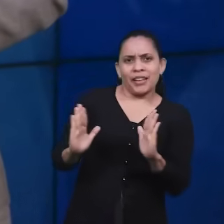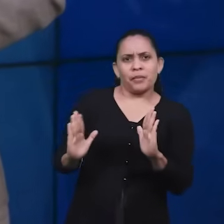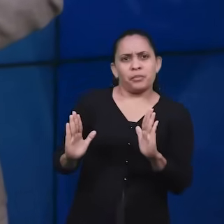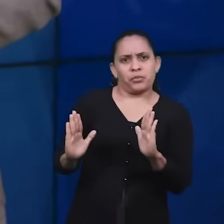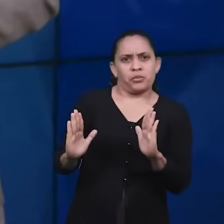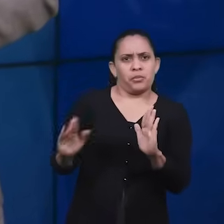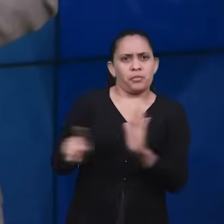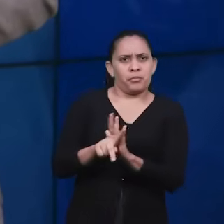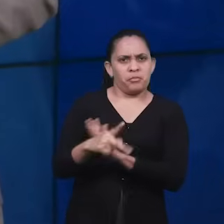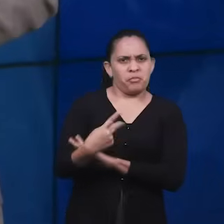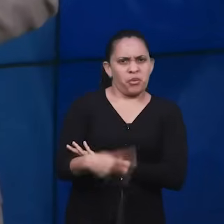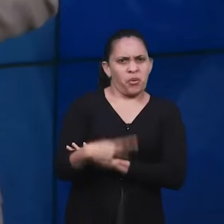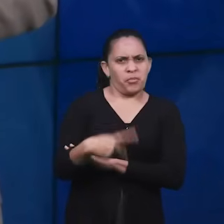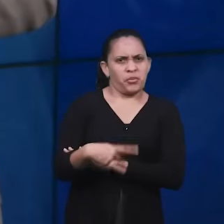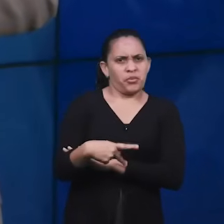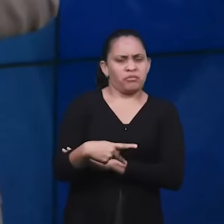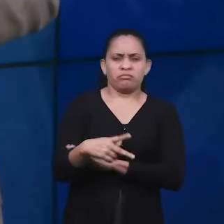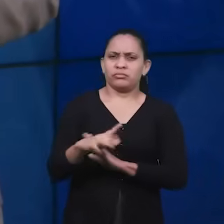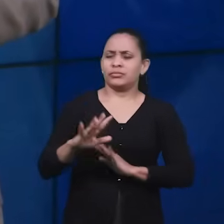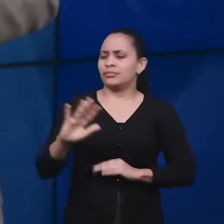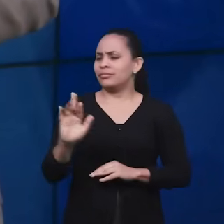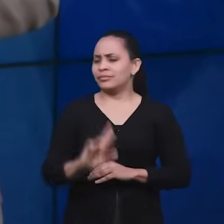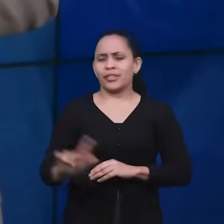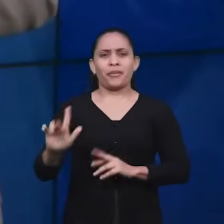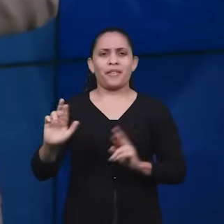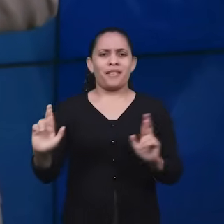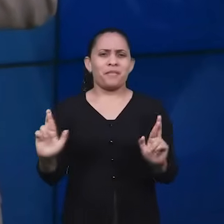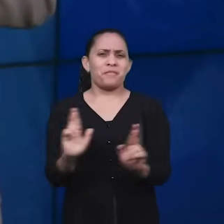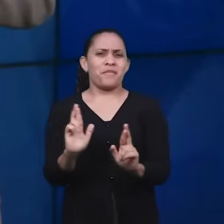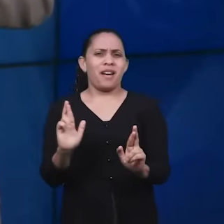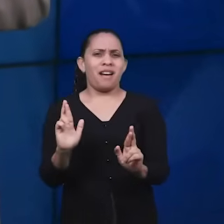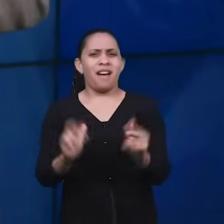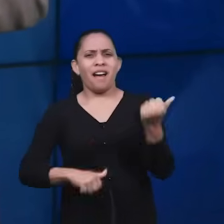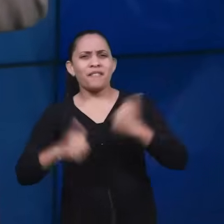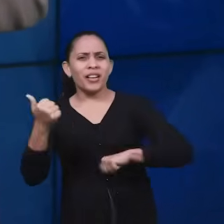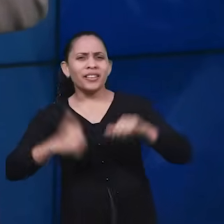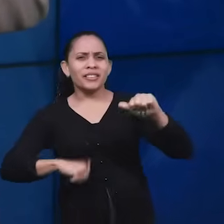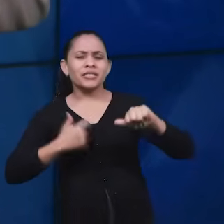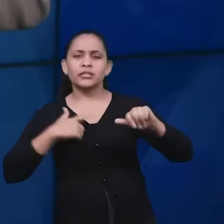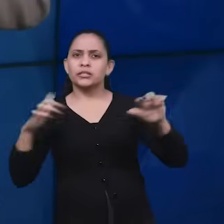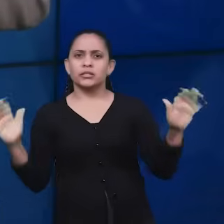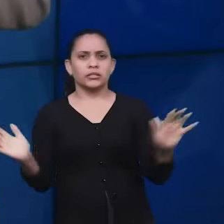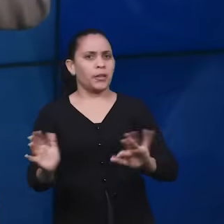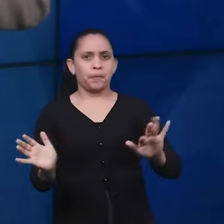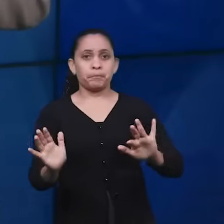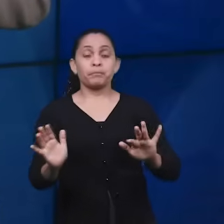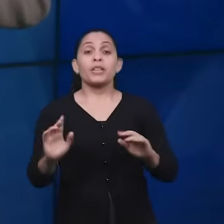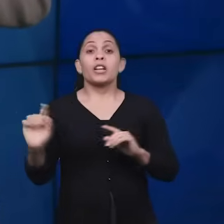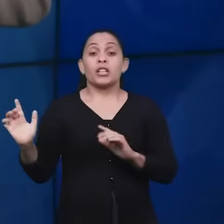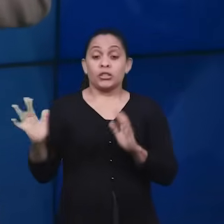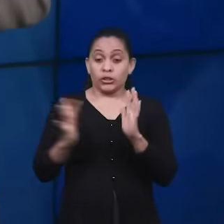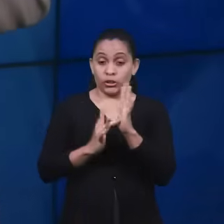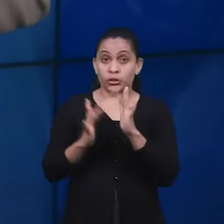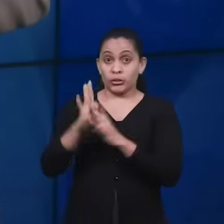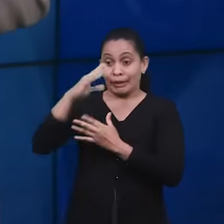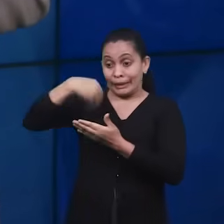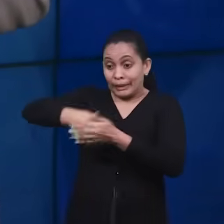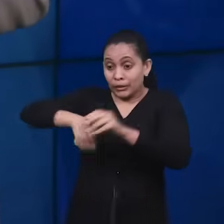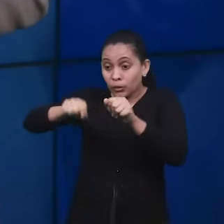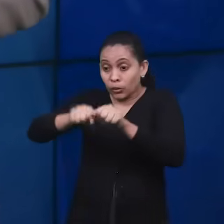ou a circunstâncias. Não há variação. Então aqui Jesus, no livro de